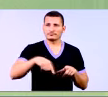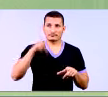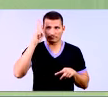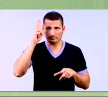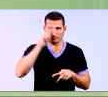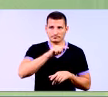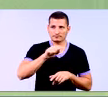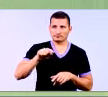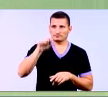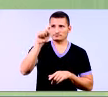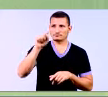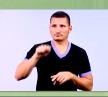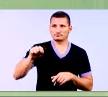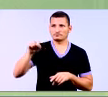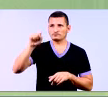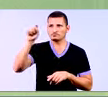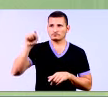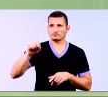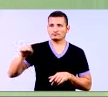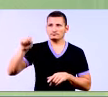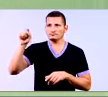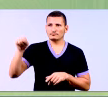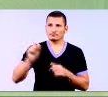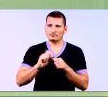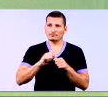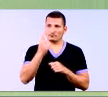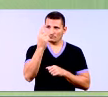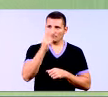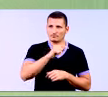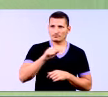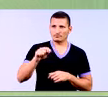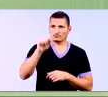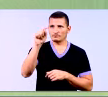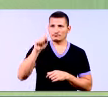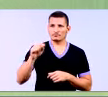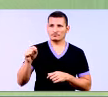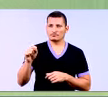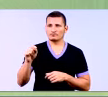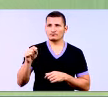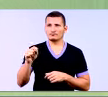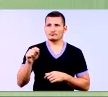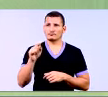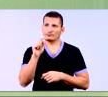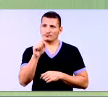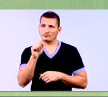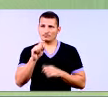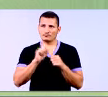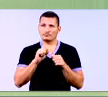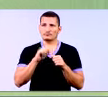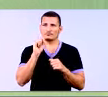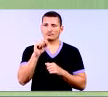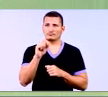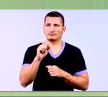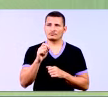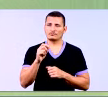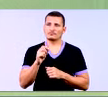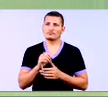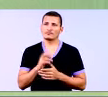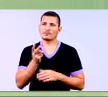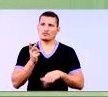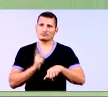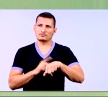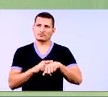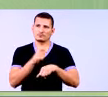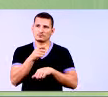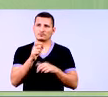ciclo? Eu fazia aqui, aí eu fazia uma transferência por ciclo. Aqui ele está fazendo o quê? Nesse mesmo período aqui, ele está